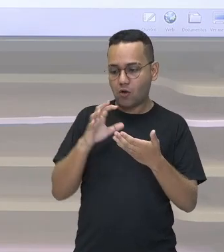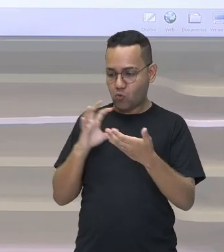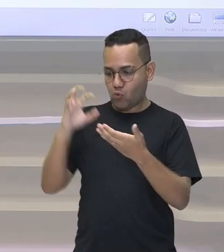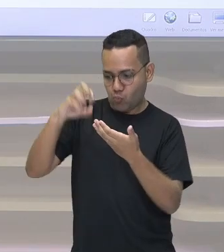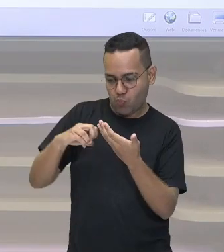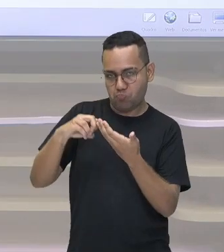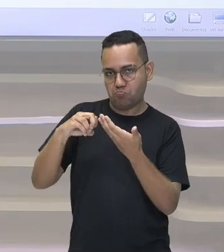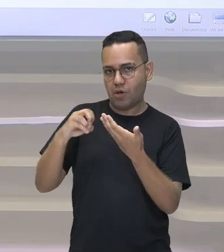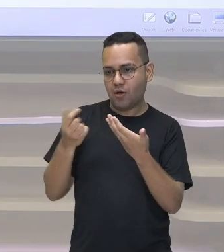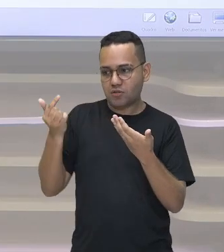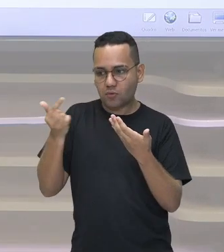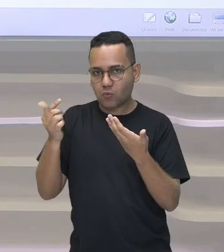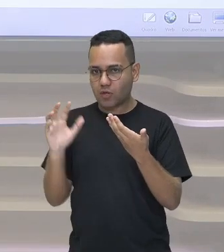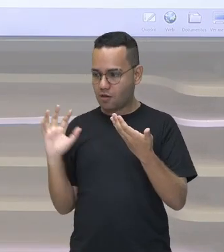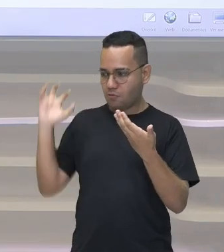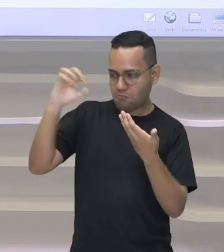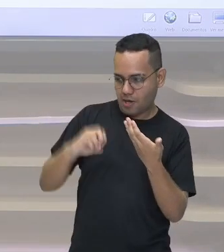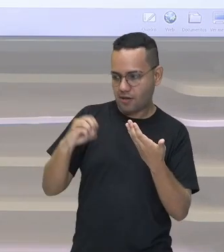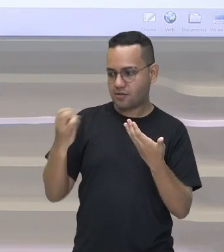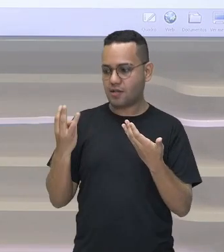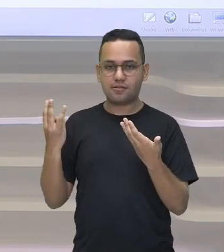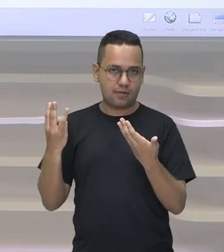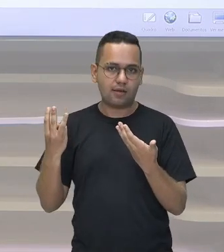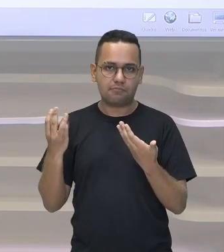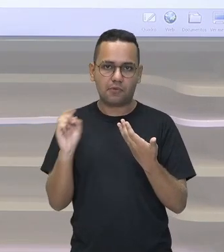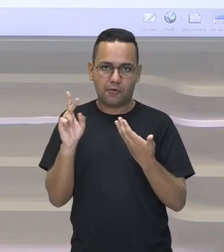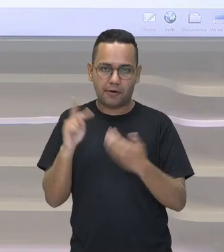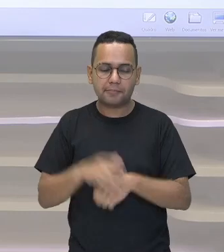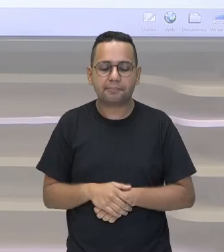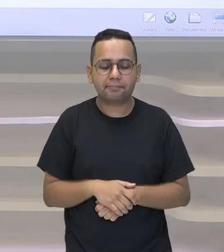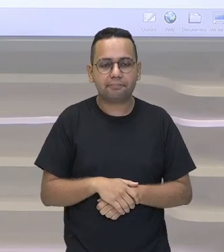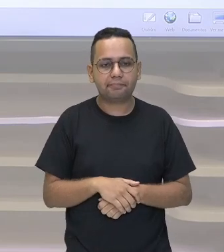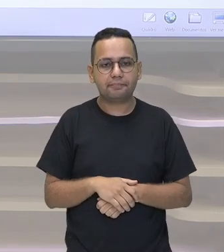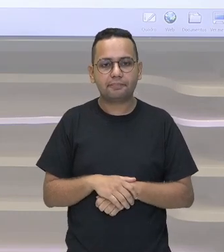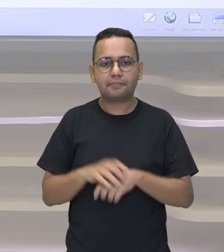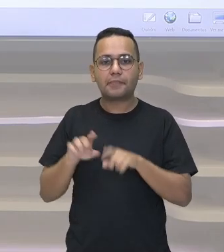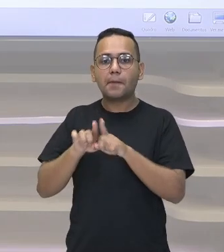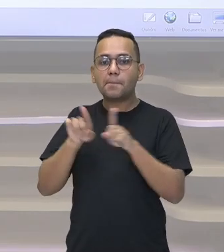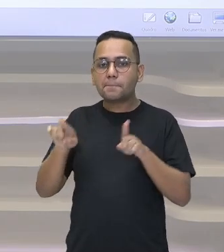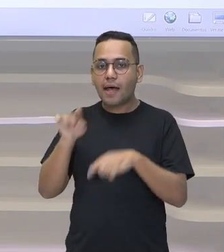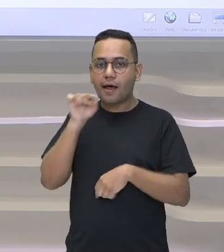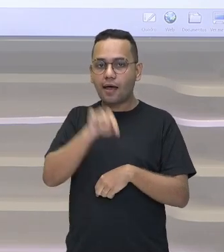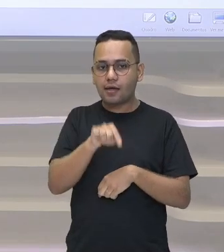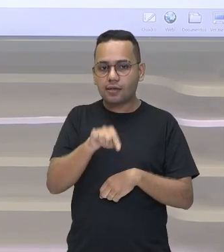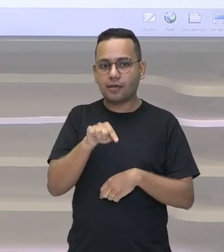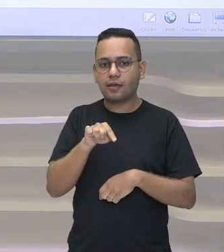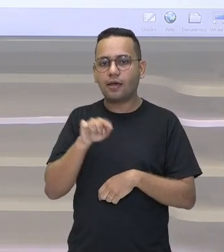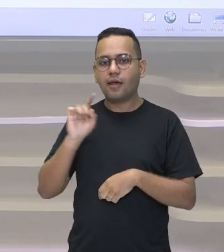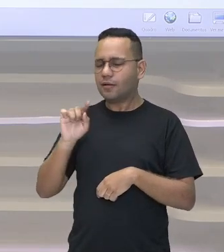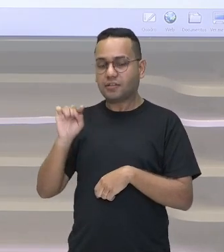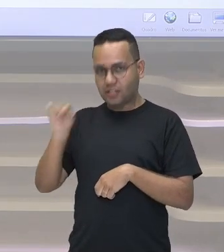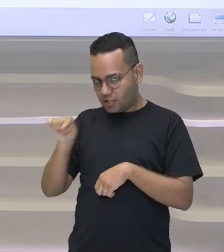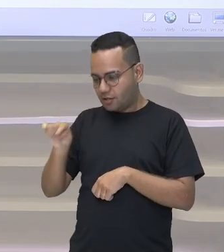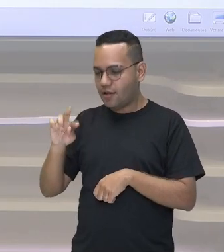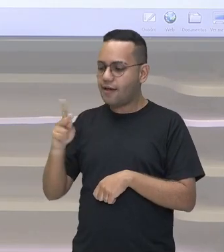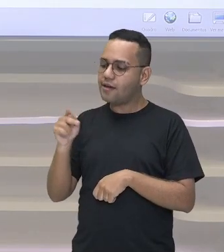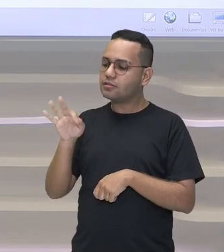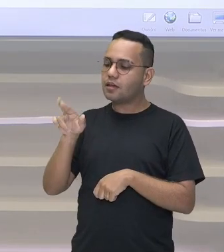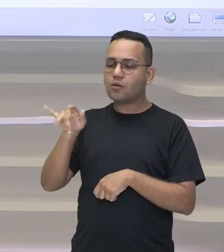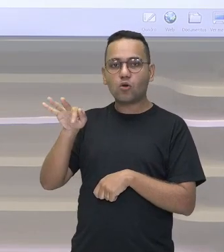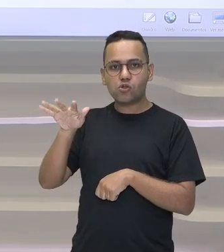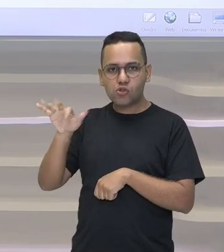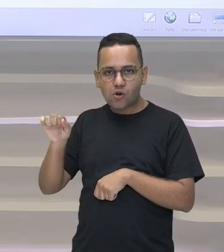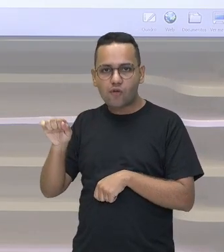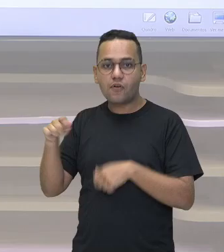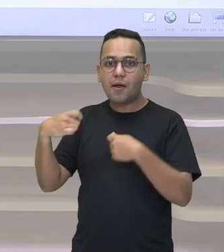assim sucessivamente. Lembrando que os consumidores, eles são heterotróficos, eles não conseguem produzir o seu próprio